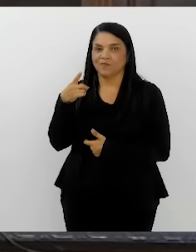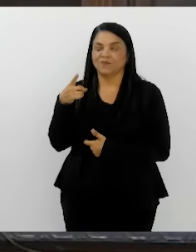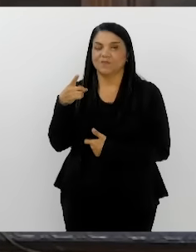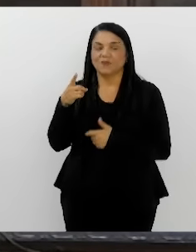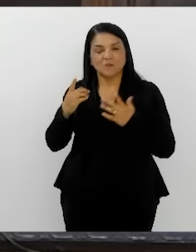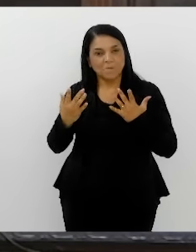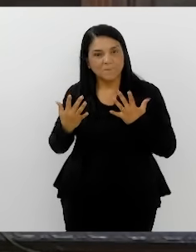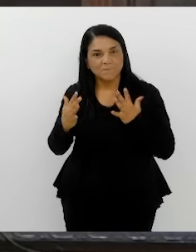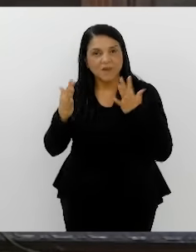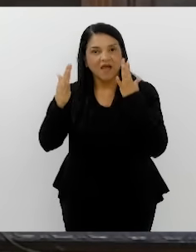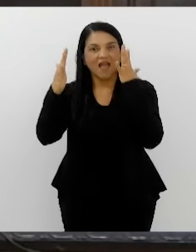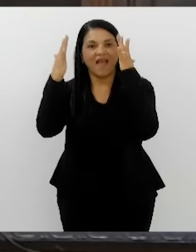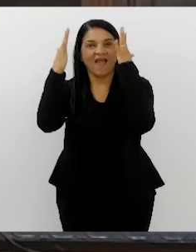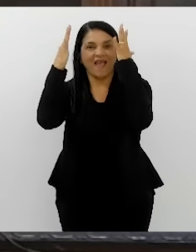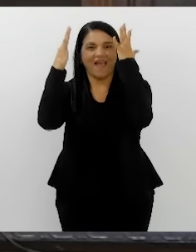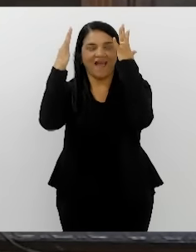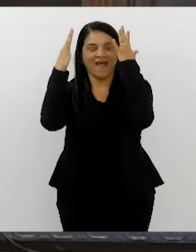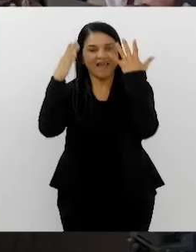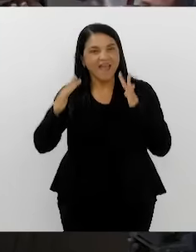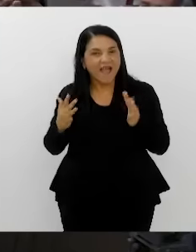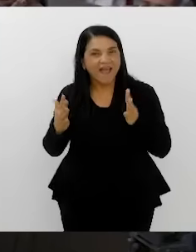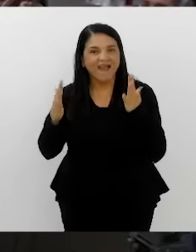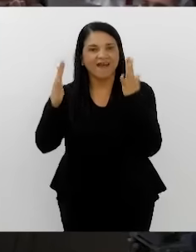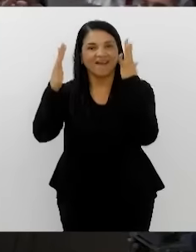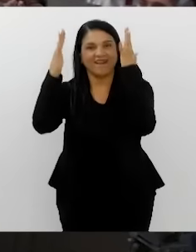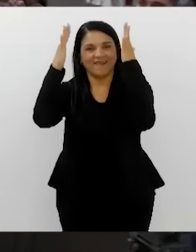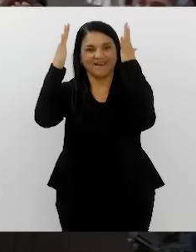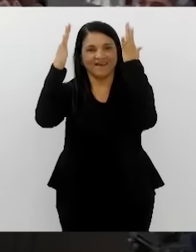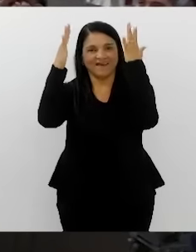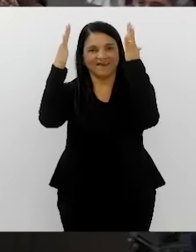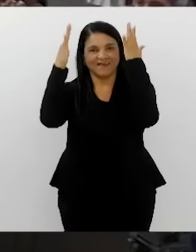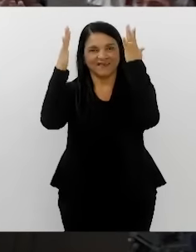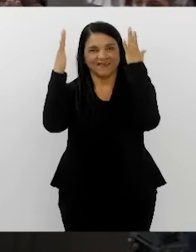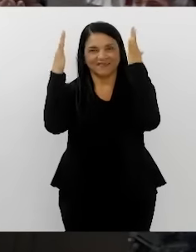um maravilhoso aplauso.